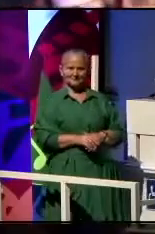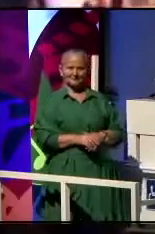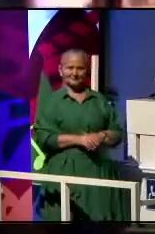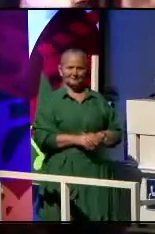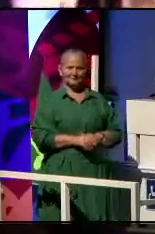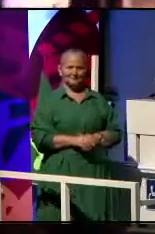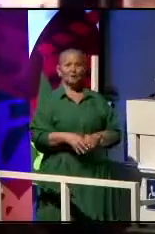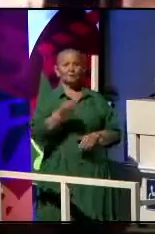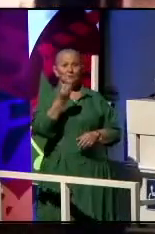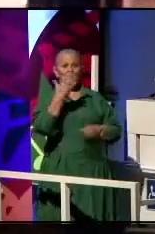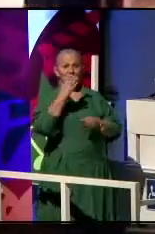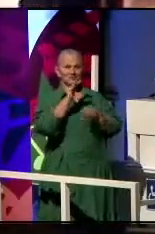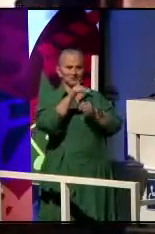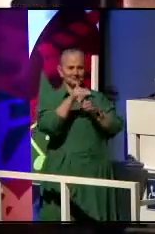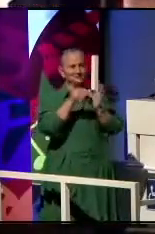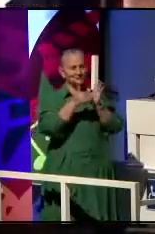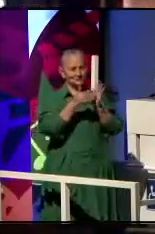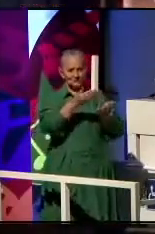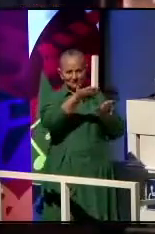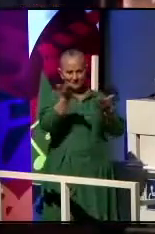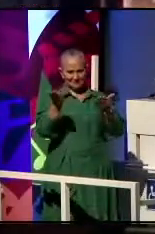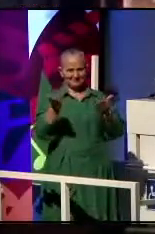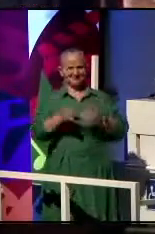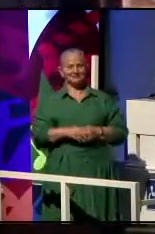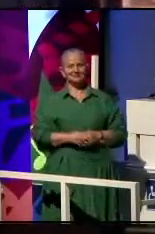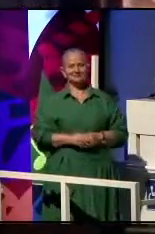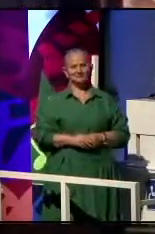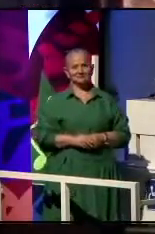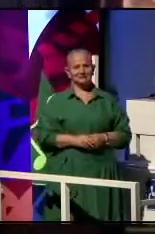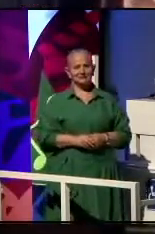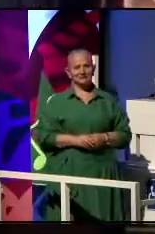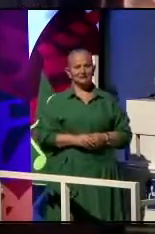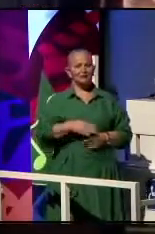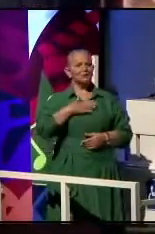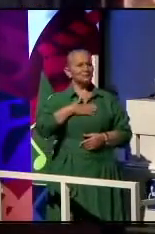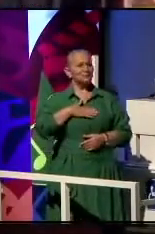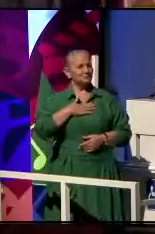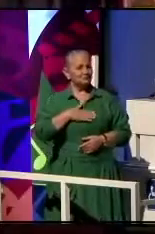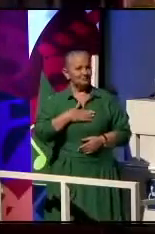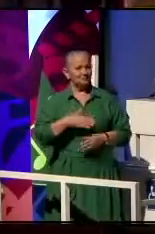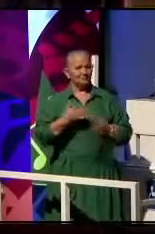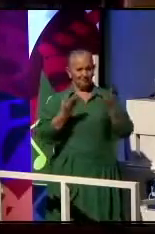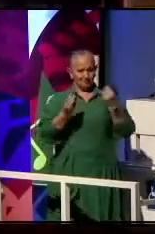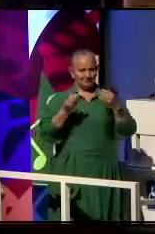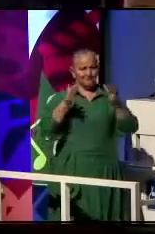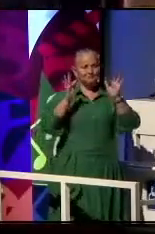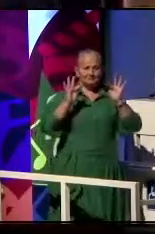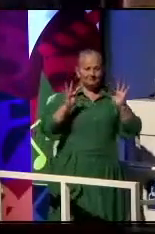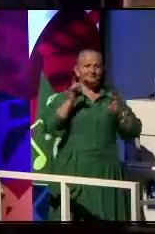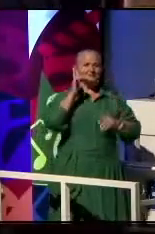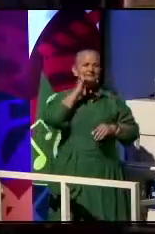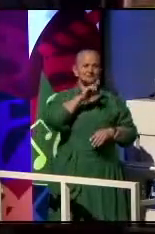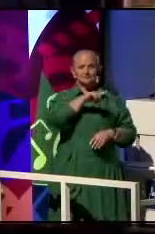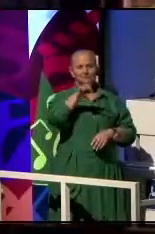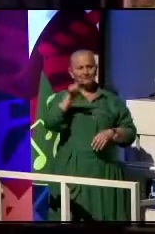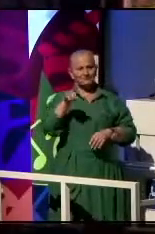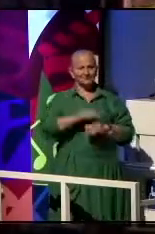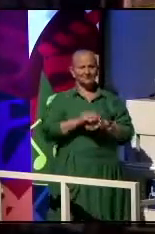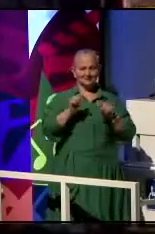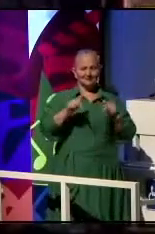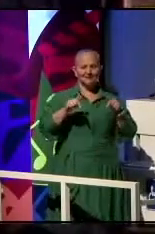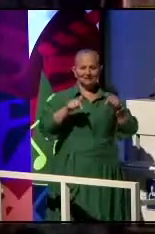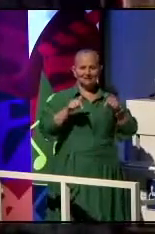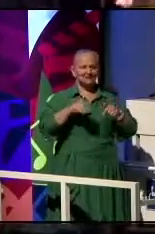Muito boa noite a todos. Maestro Marcelo Maganha entra no palco. Maestro Marcelo Maganha é alto,